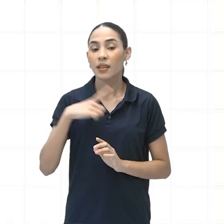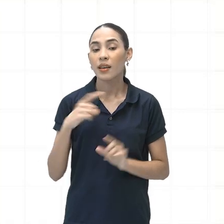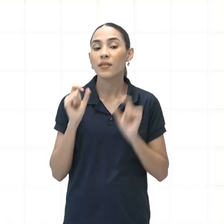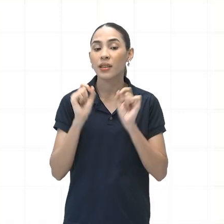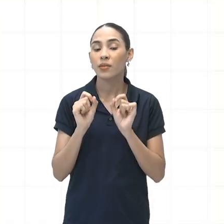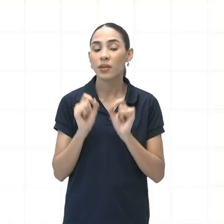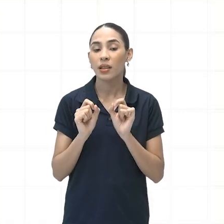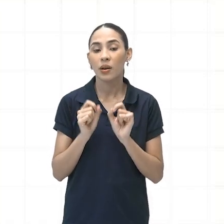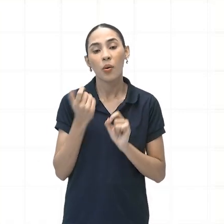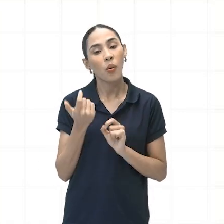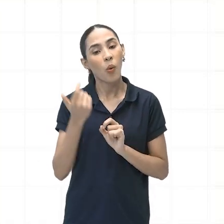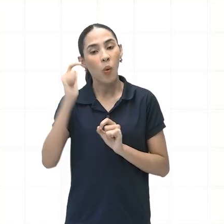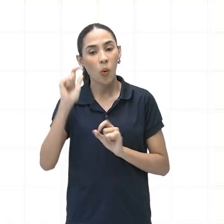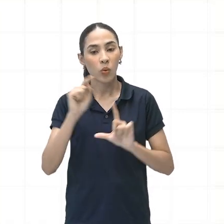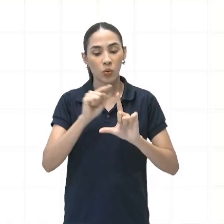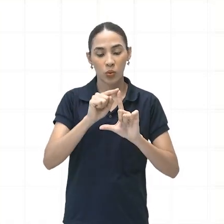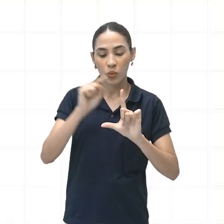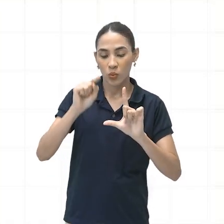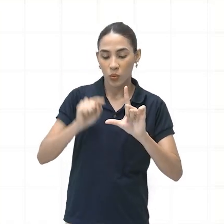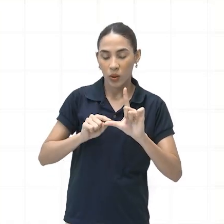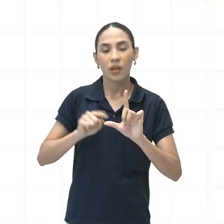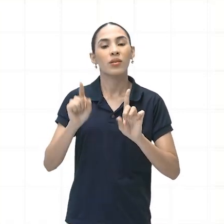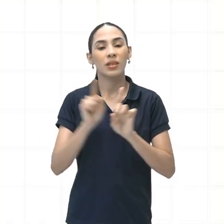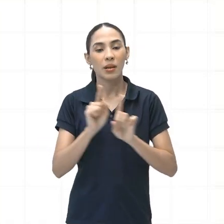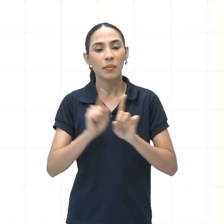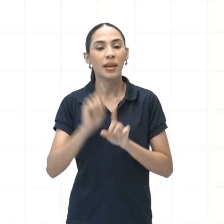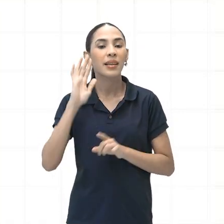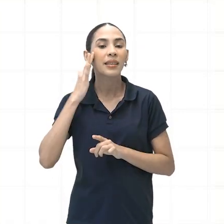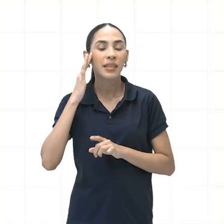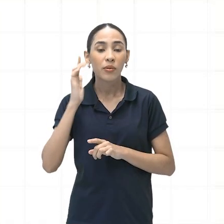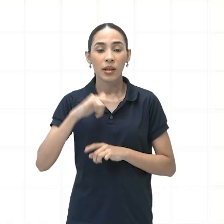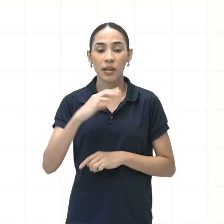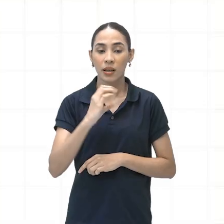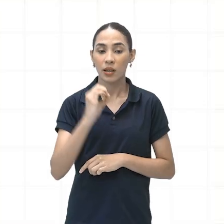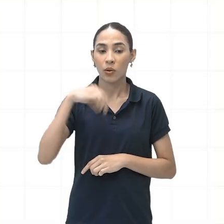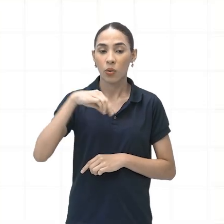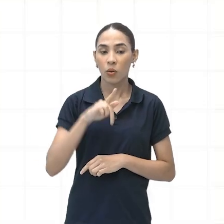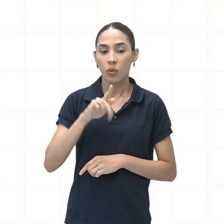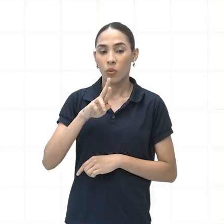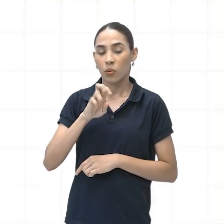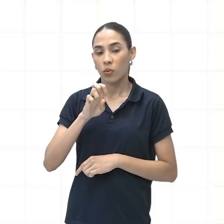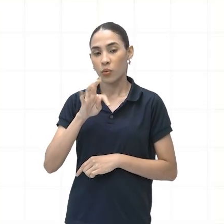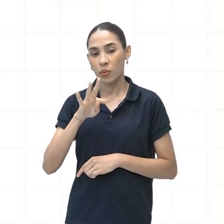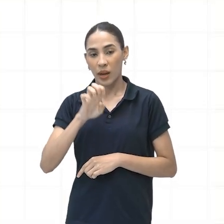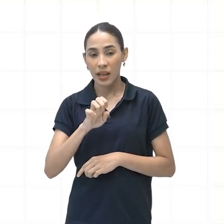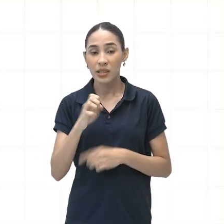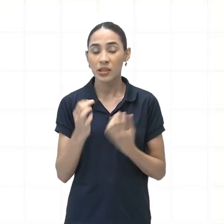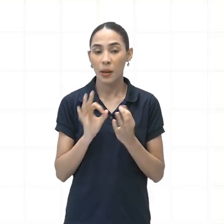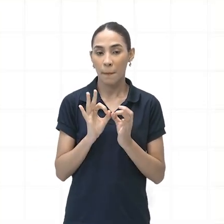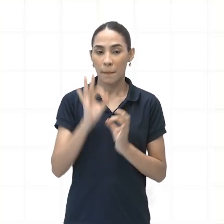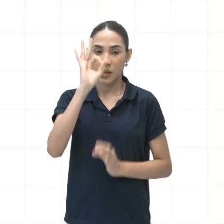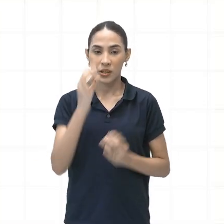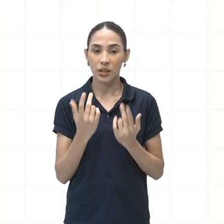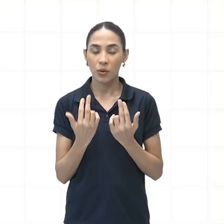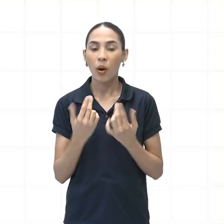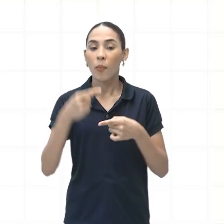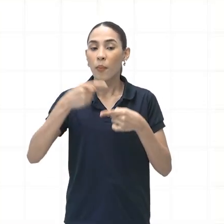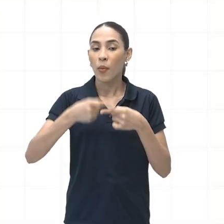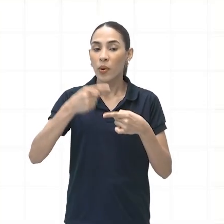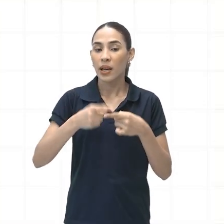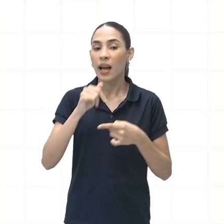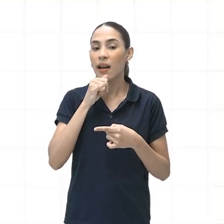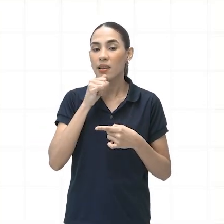também outro ângulo que ele entendeu que seria congruente, ou seja, teria a mesma medida. Por quê? Por causa